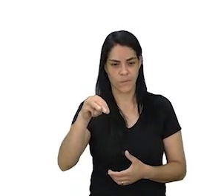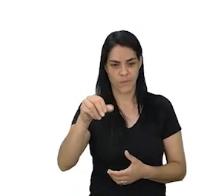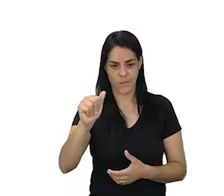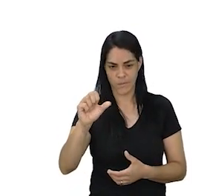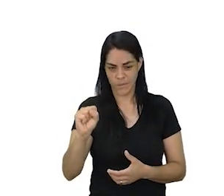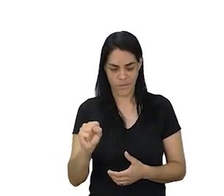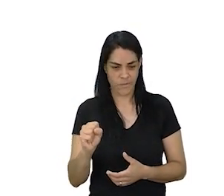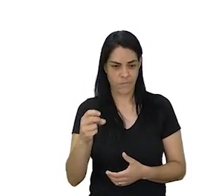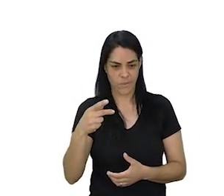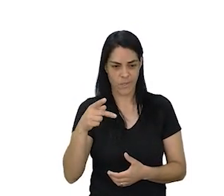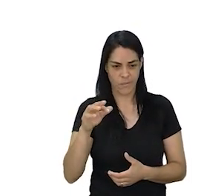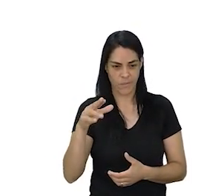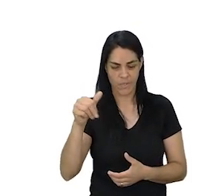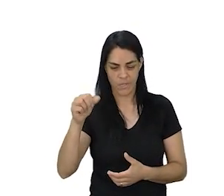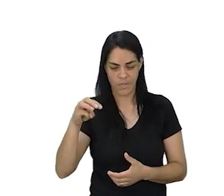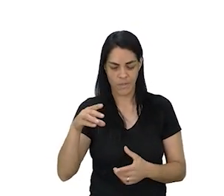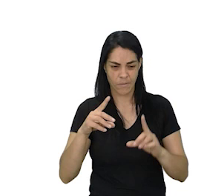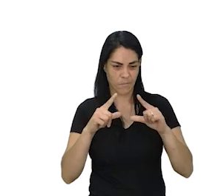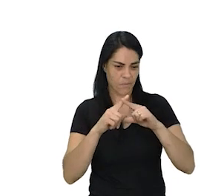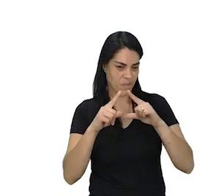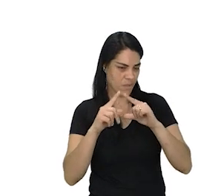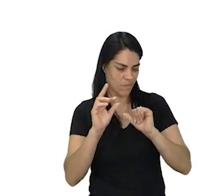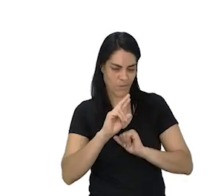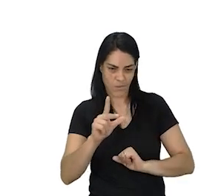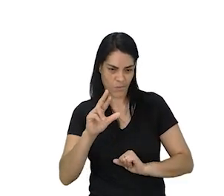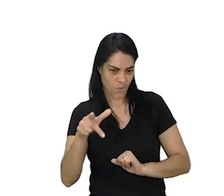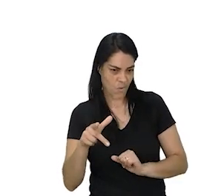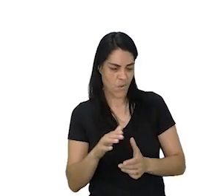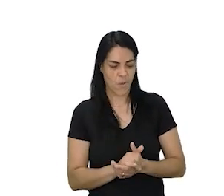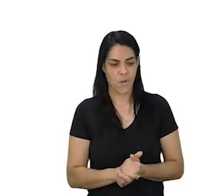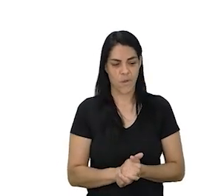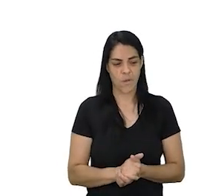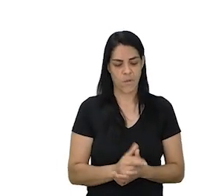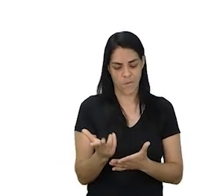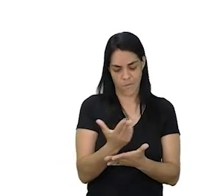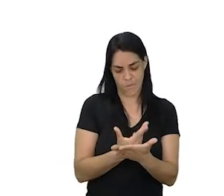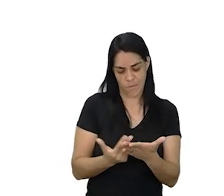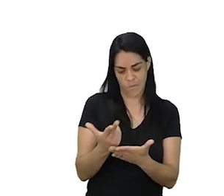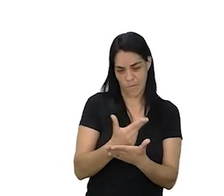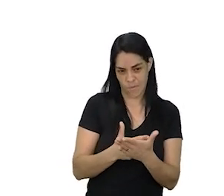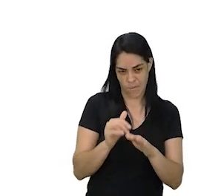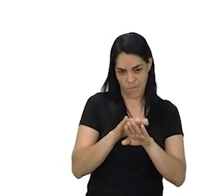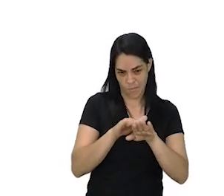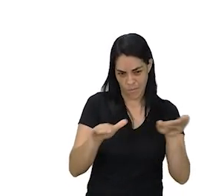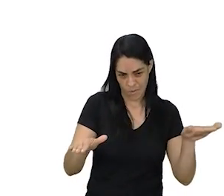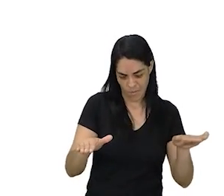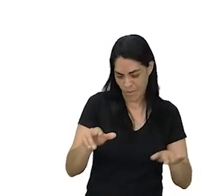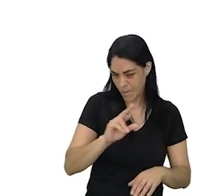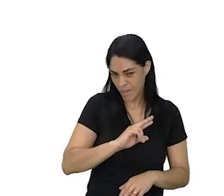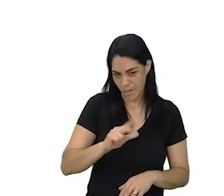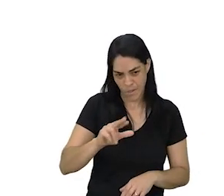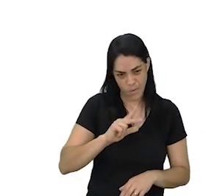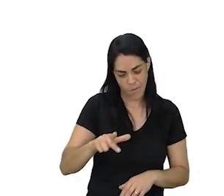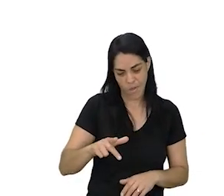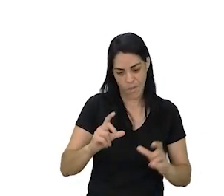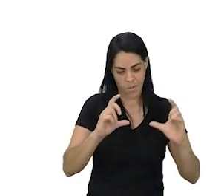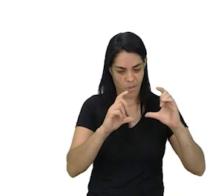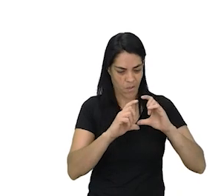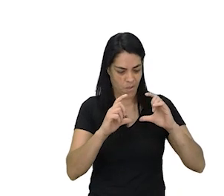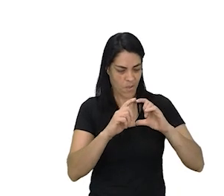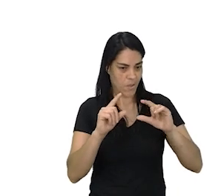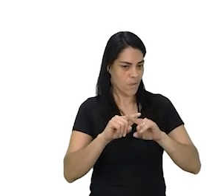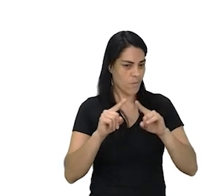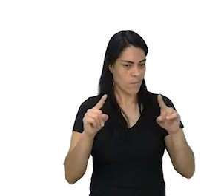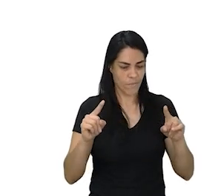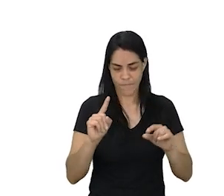pirâmides, nem das figuras planas, né? Não estou falando aqui de um quadrado, de um retângulo, mas a